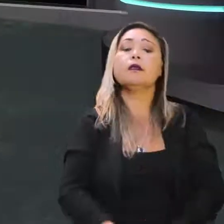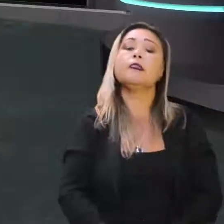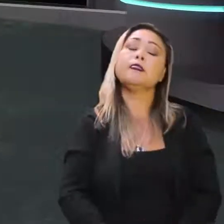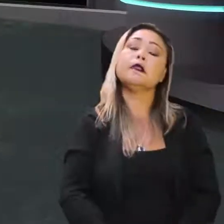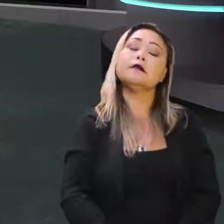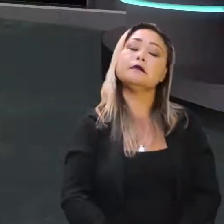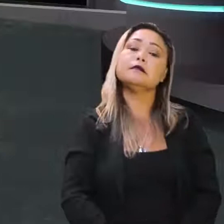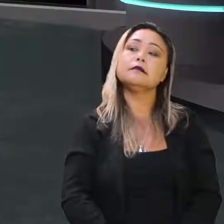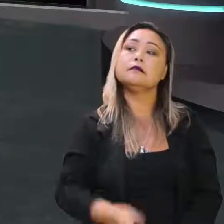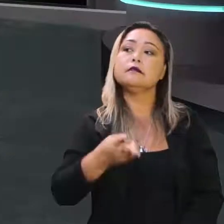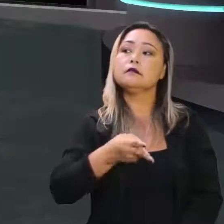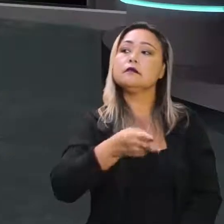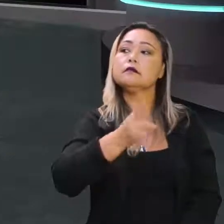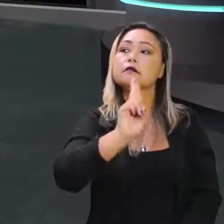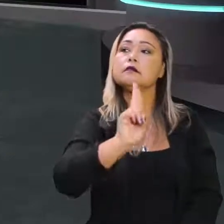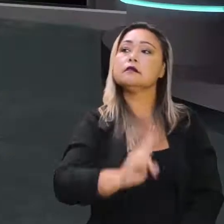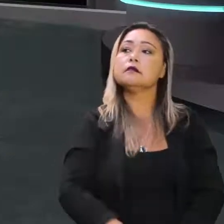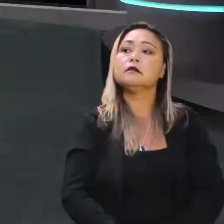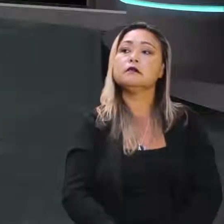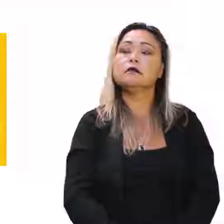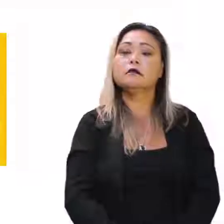tudo bem. Então, vamos seguir